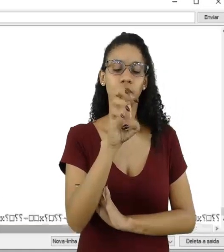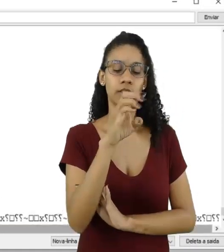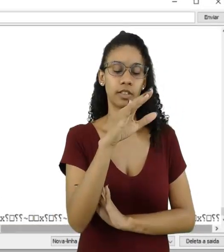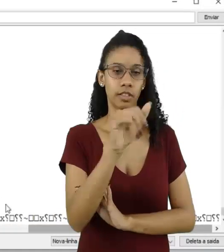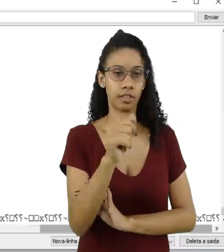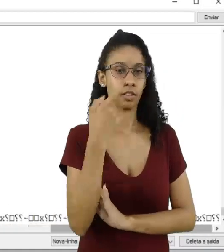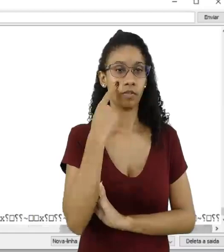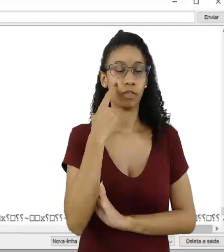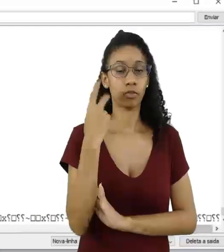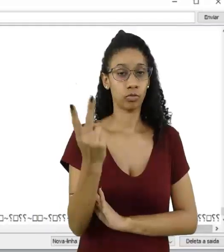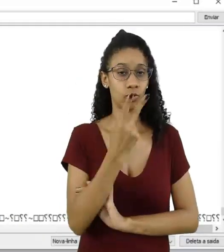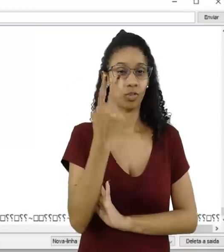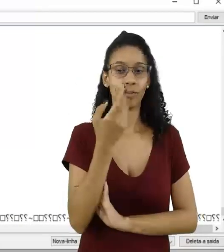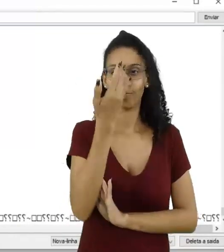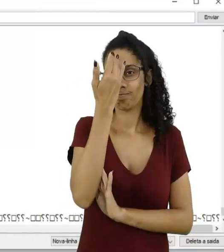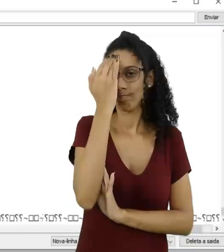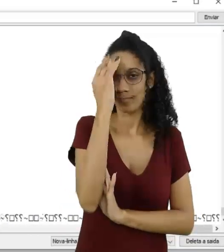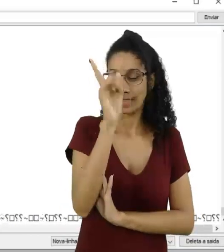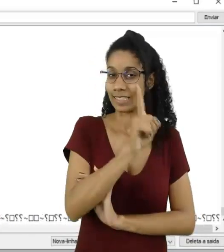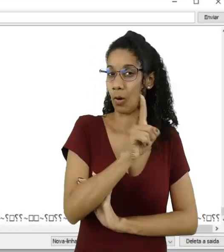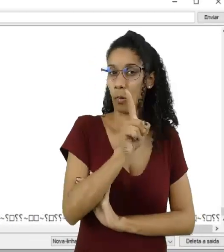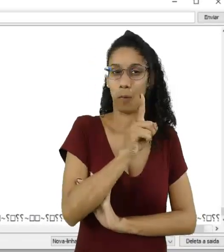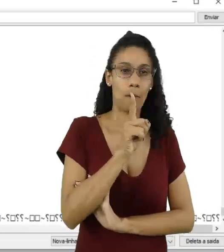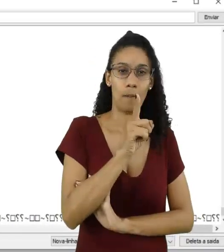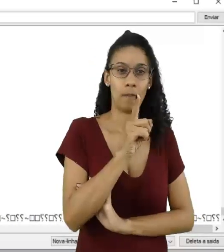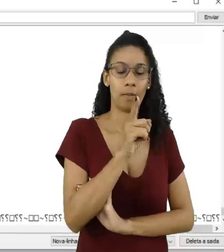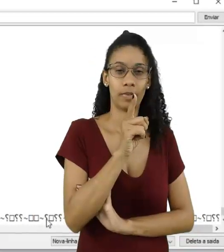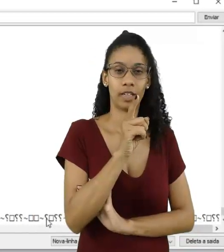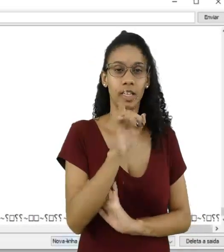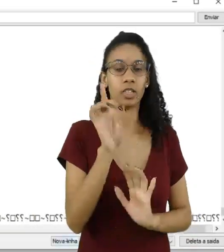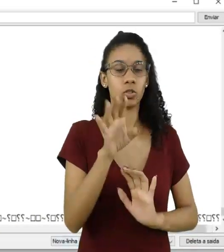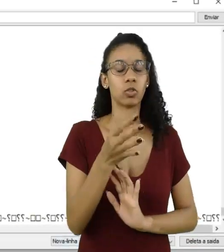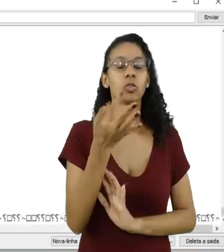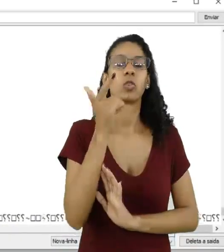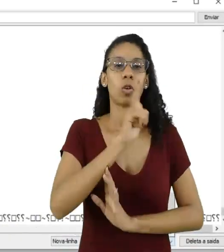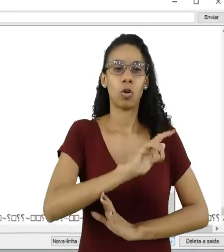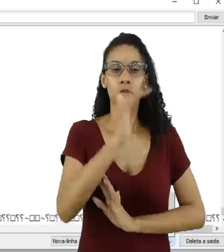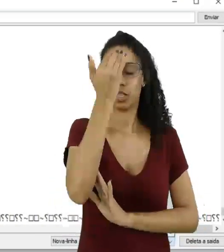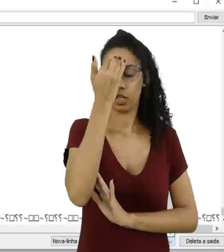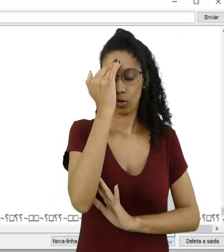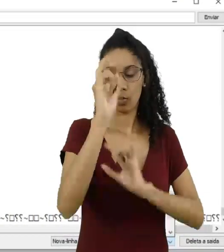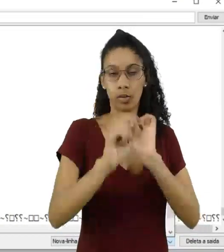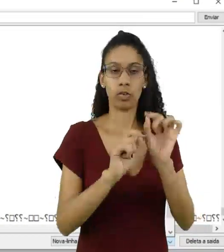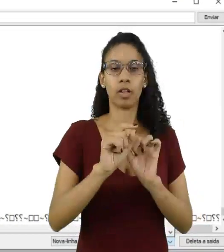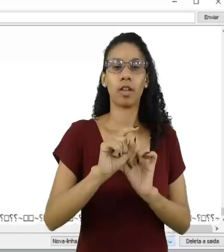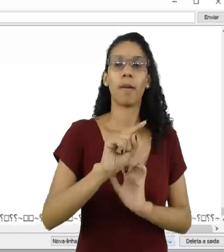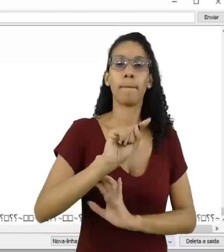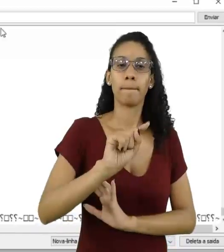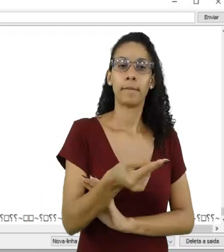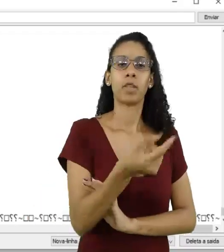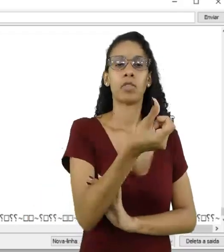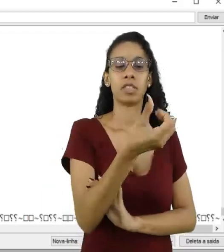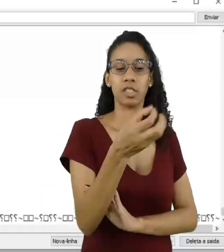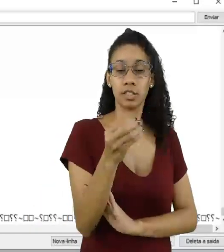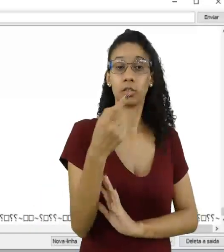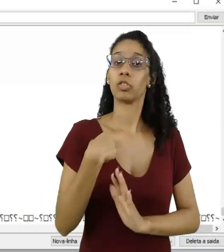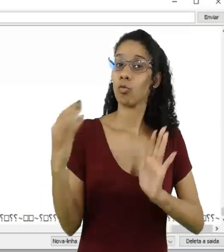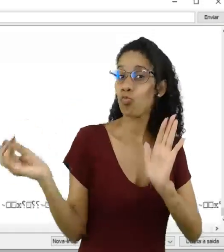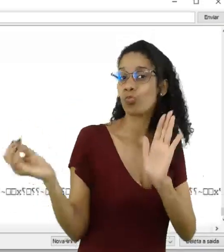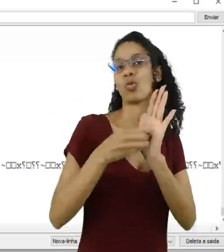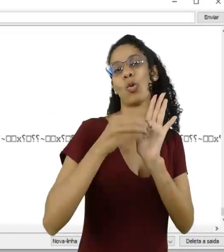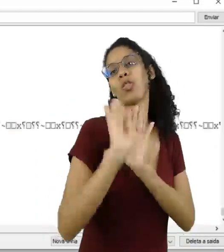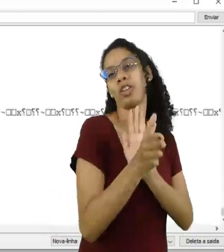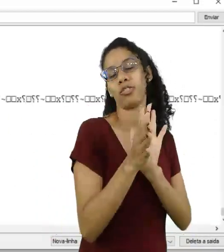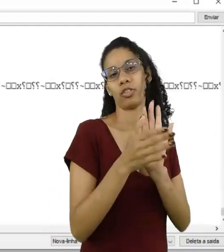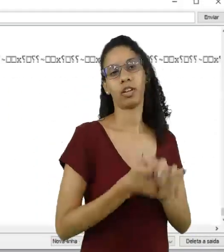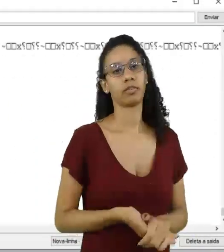os valores, ele não consegue compreender os valores transmitidos. Tá? Ele só consegue compreender 9.600, que é o valor que eu especifiquei